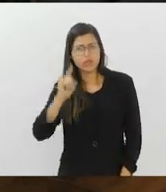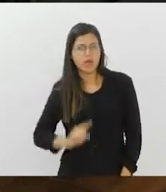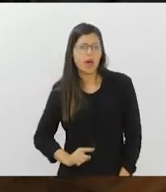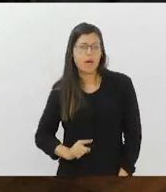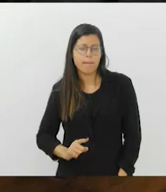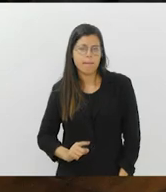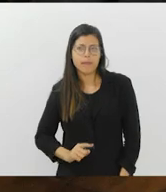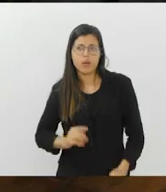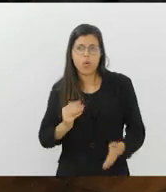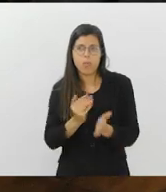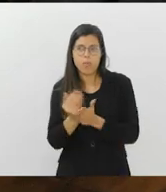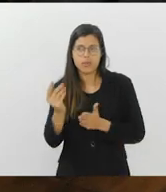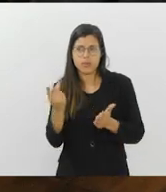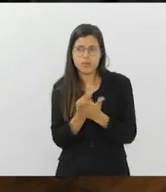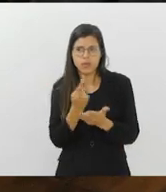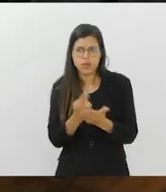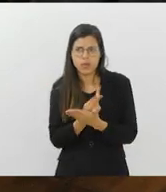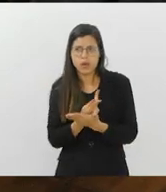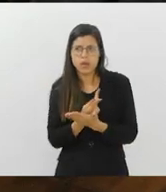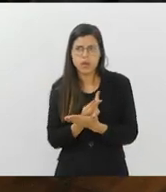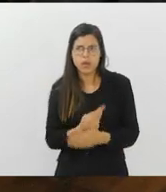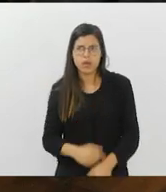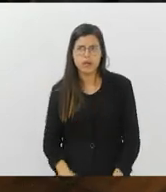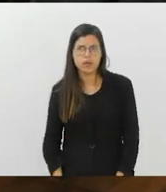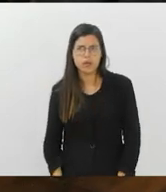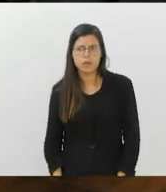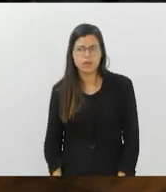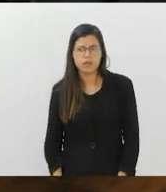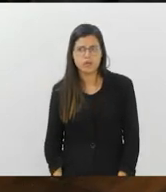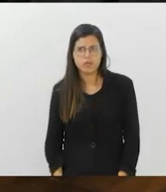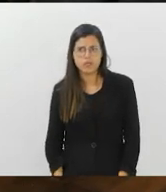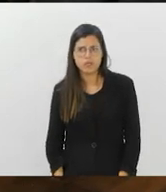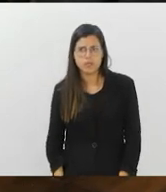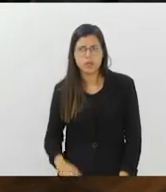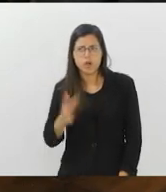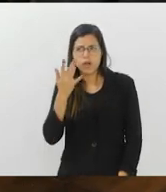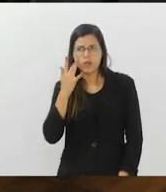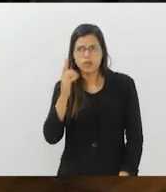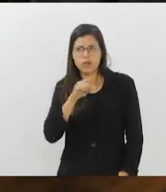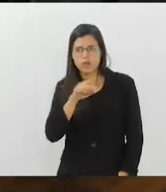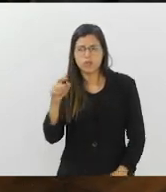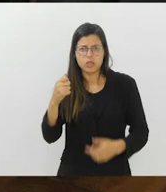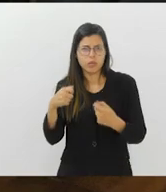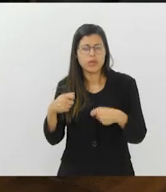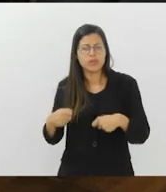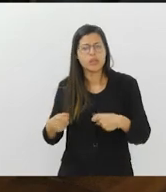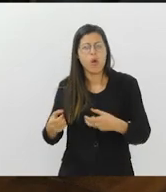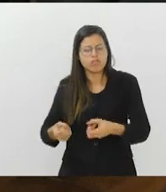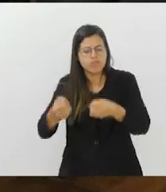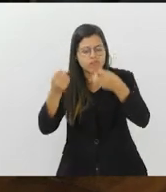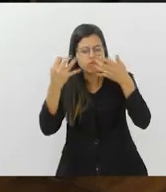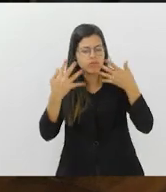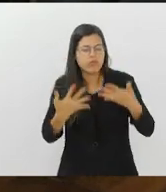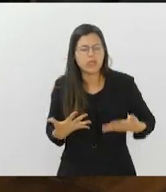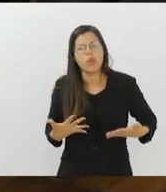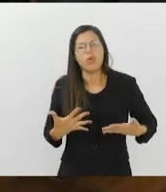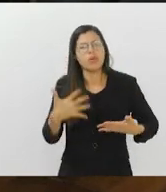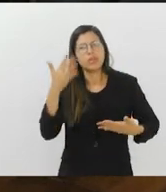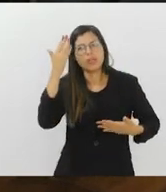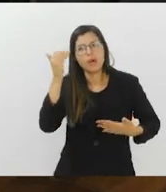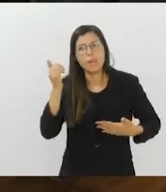por aí que está tudo errado. Já começa por aí que está tudo errado. Eu acho que vocês têm que ouvir mais, saber mais do ser humano,